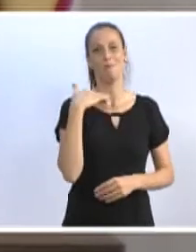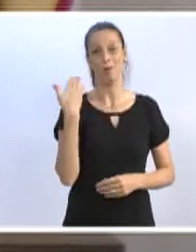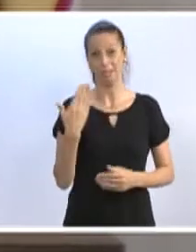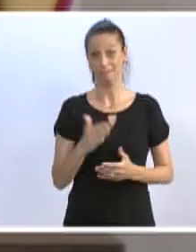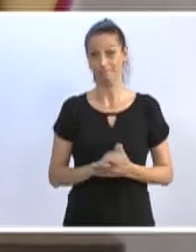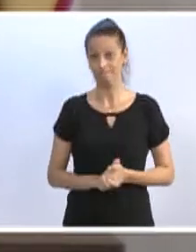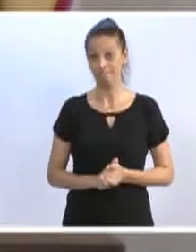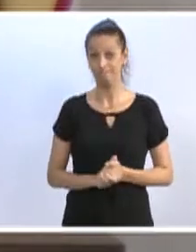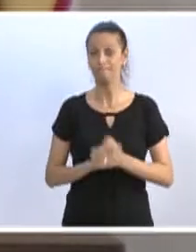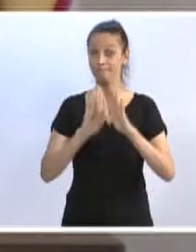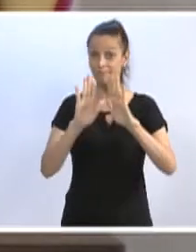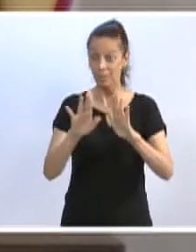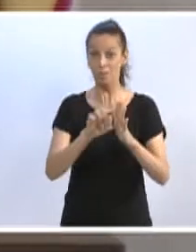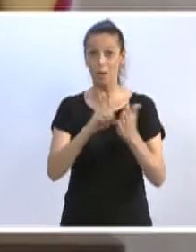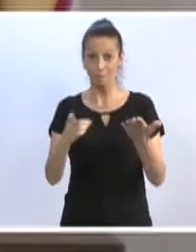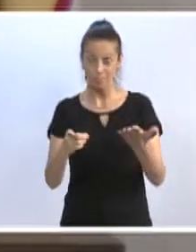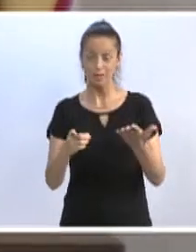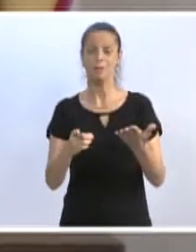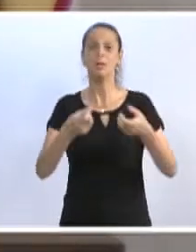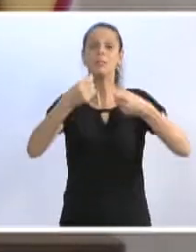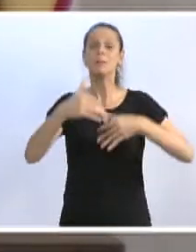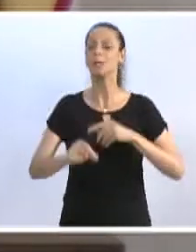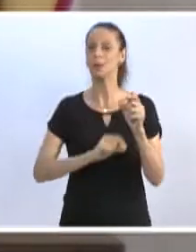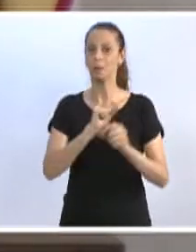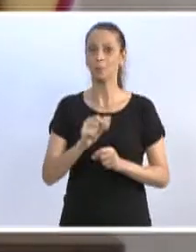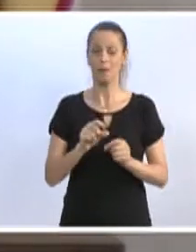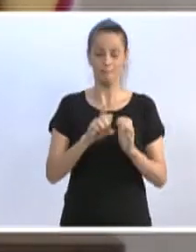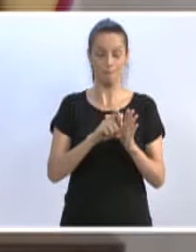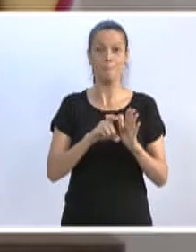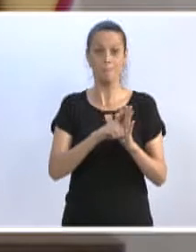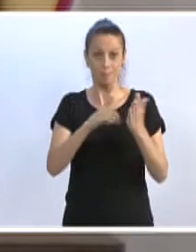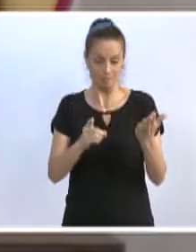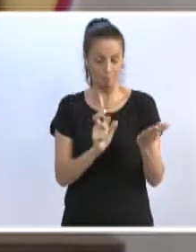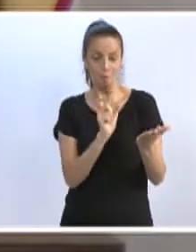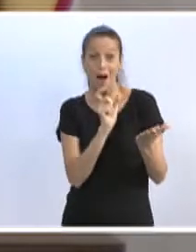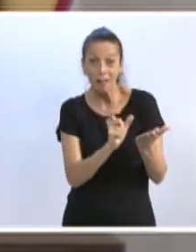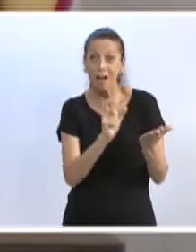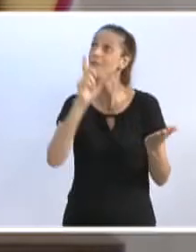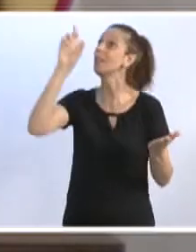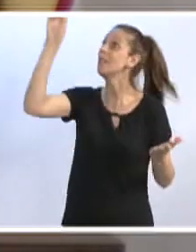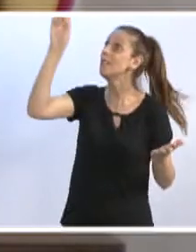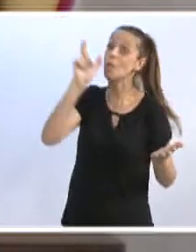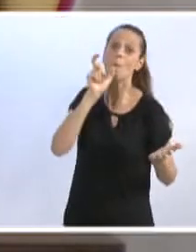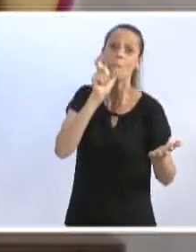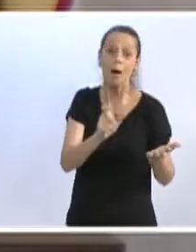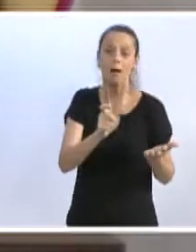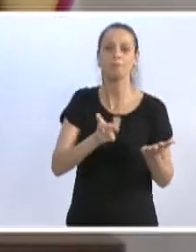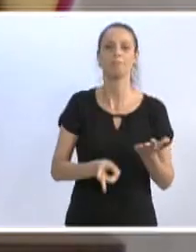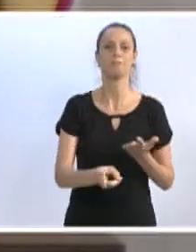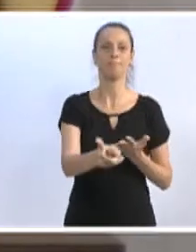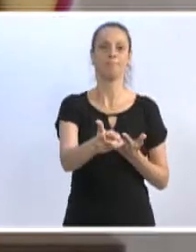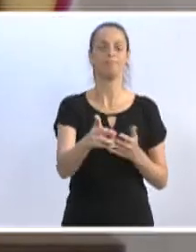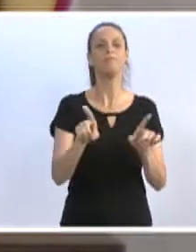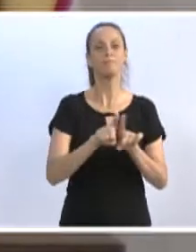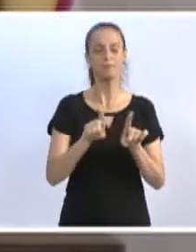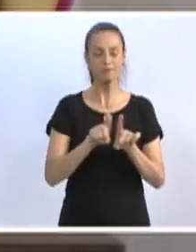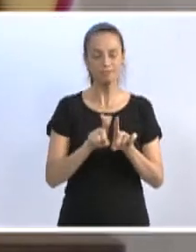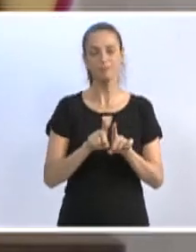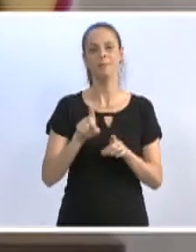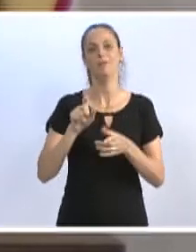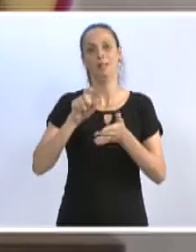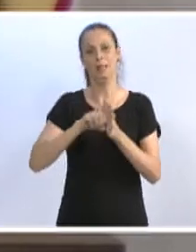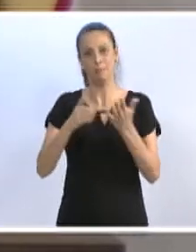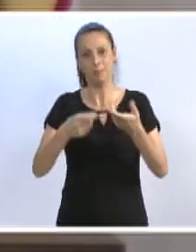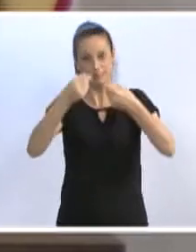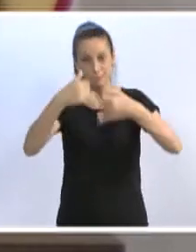novo, a palavra de Deus, diz o texto, permanece para sempre. E os versículos anteriores falam do tempo que virá e